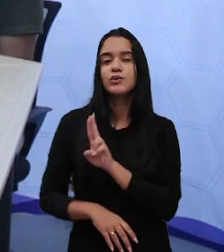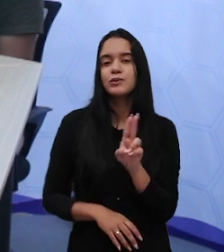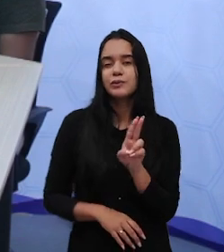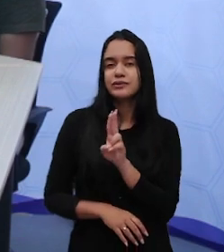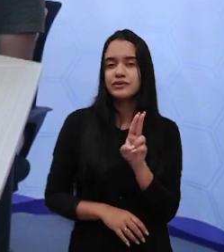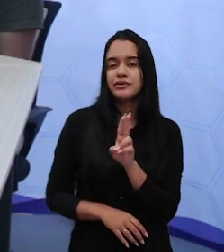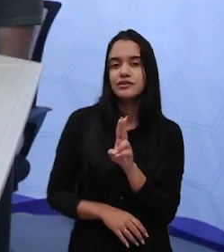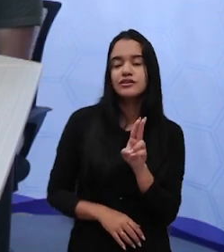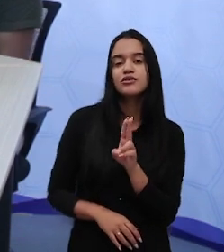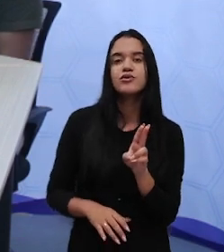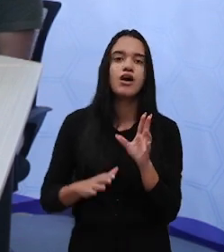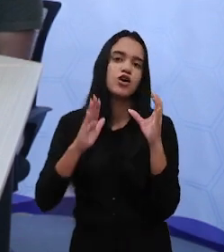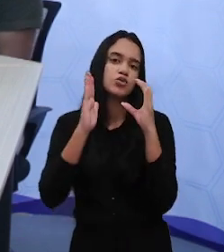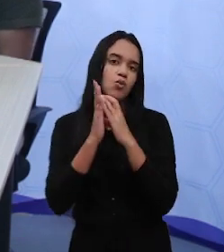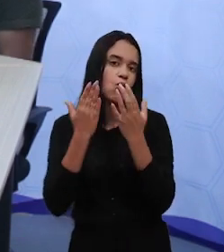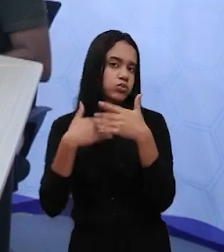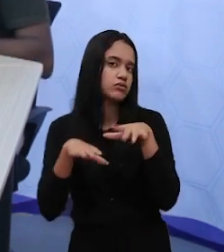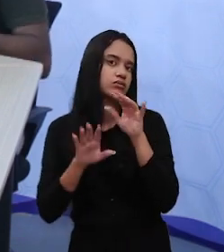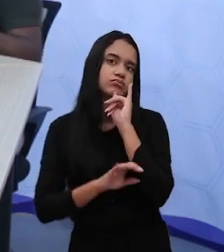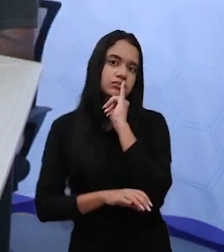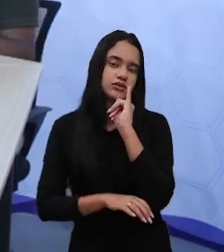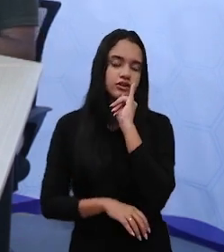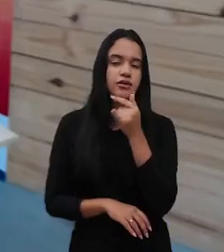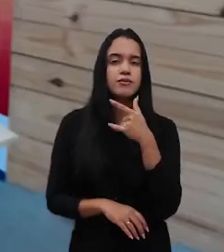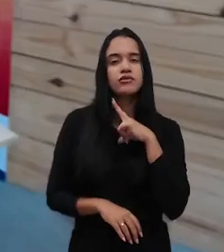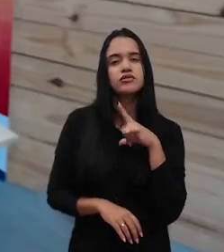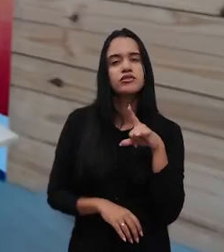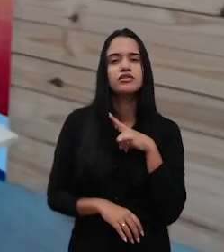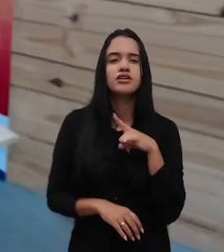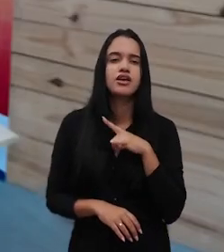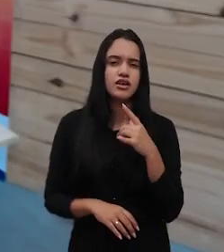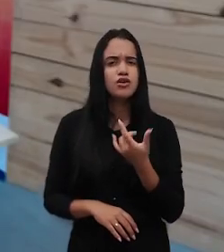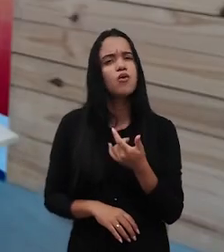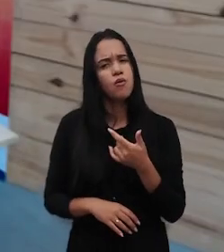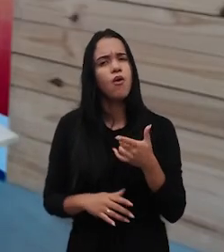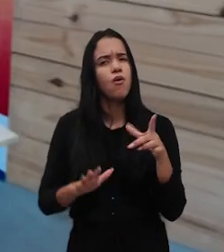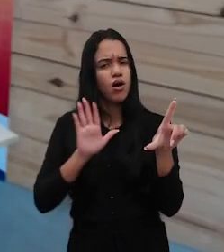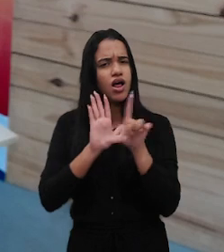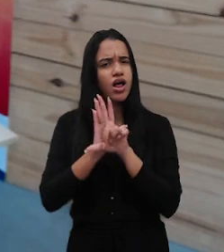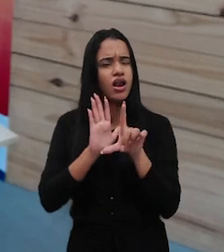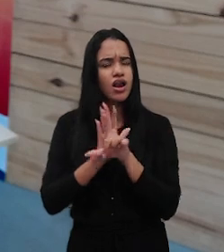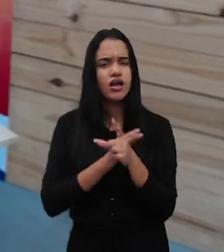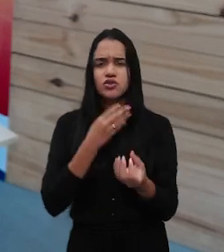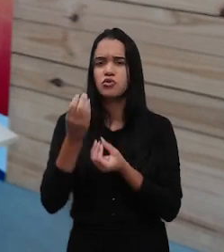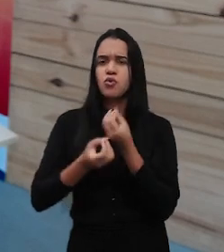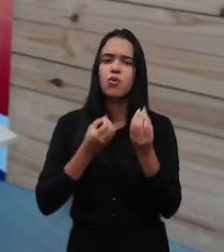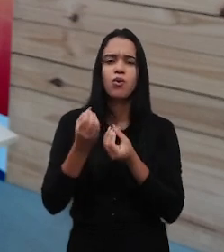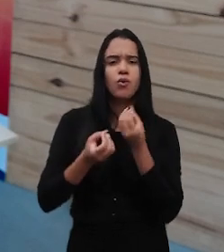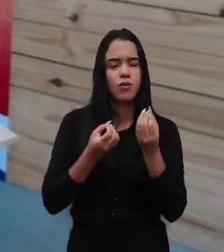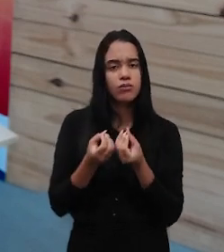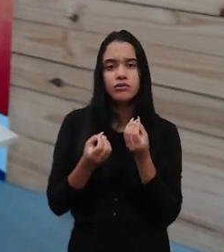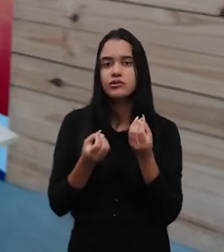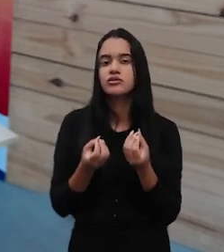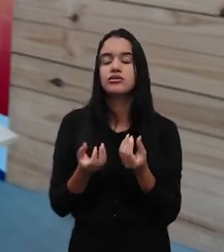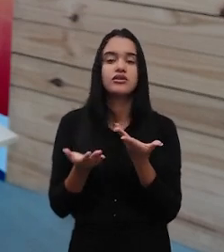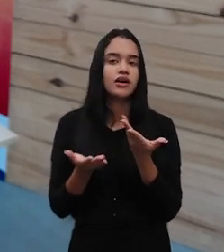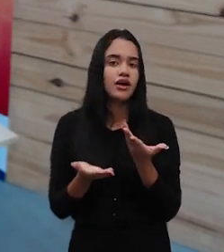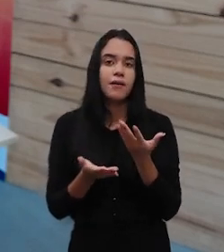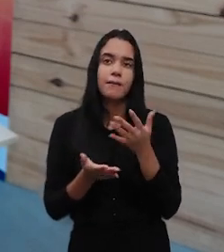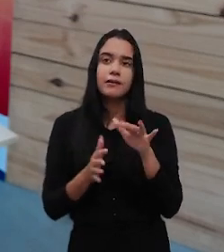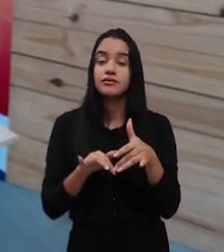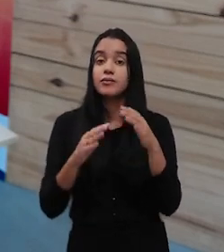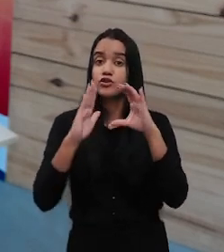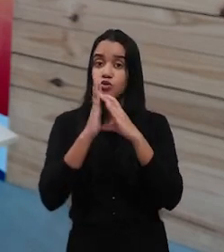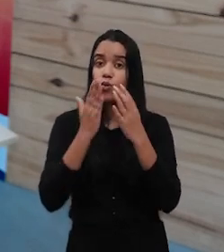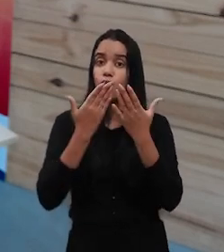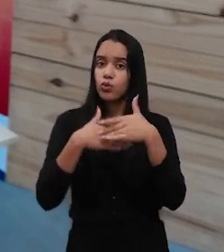né, de um concursado, por exemplo, né, e sai lá no diário oficial. Há uma lei que fala de como se dá o ingresso no serviço público através de